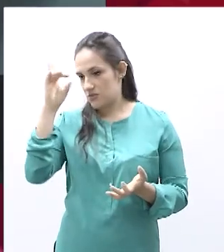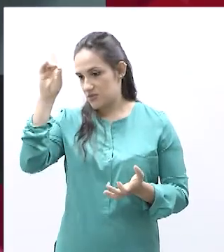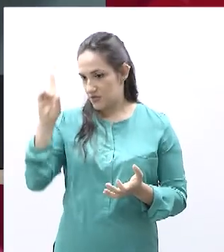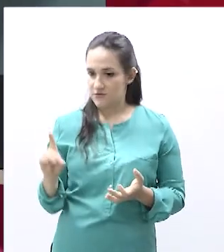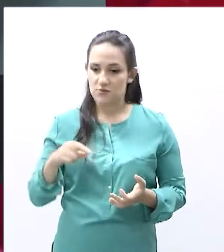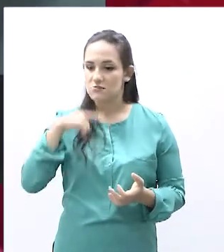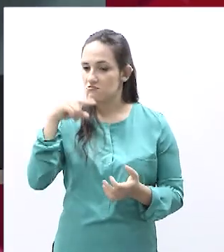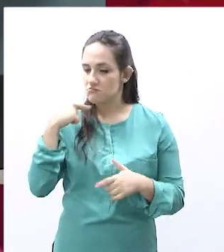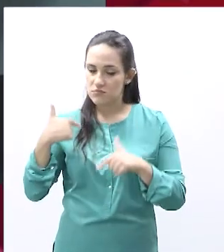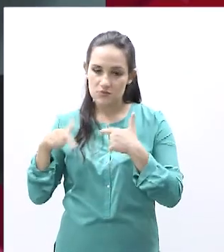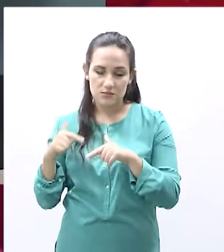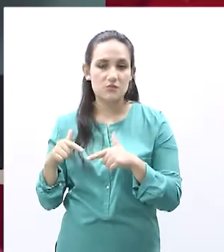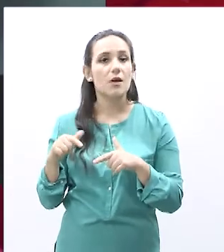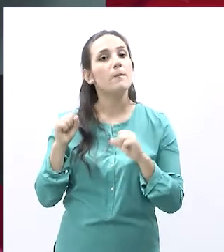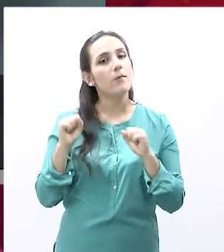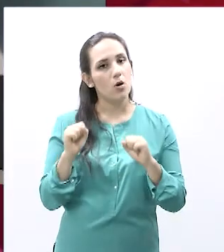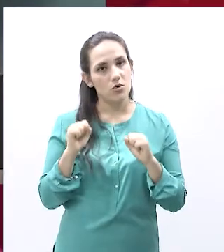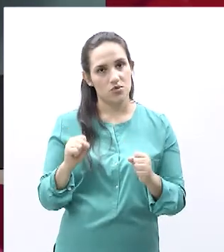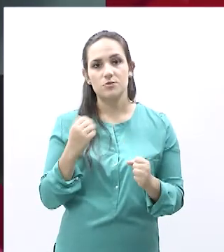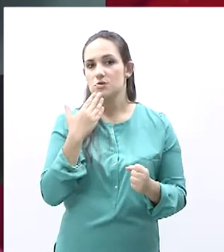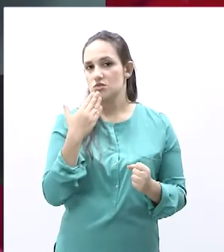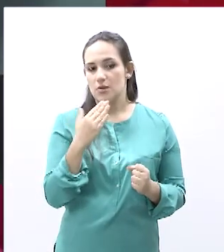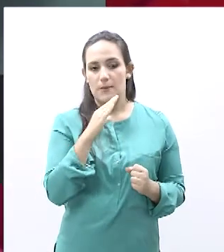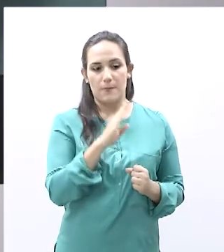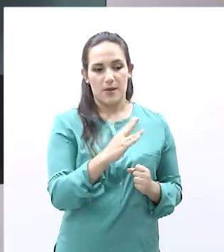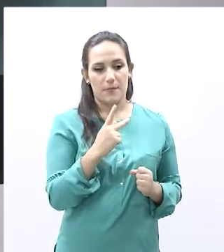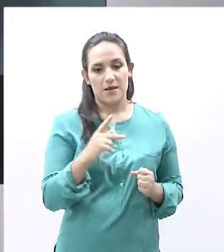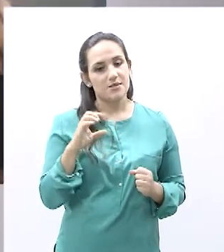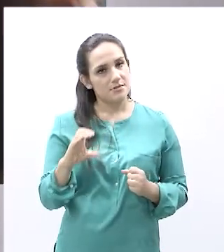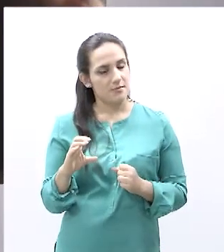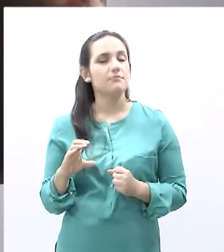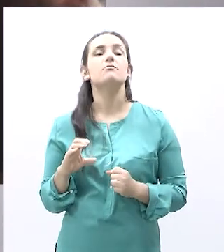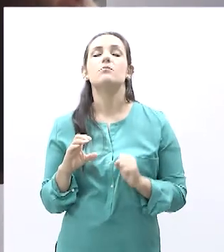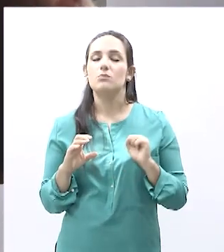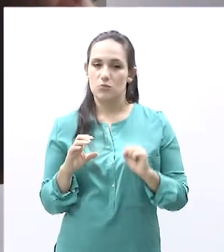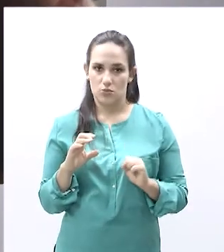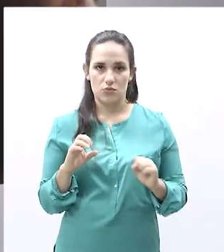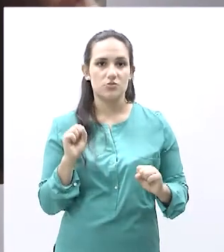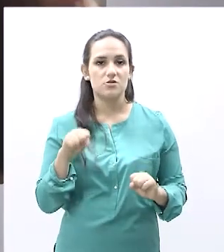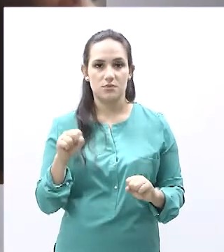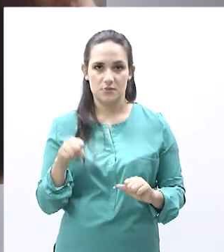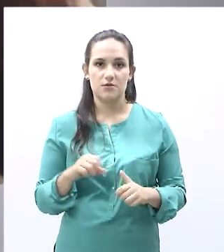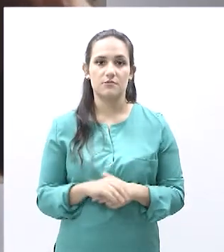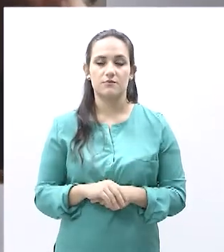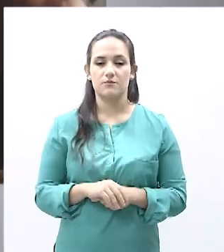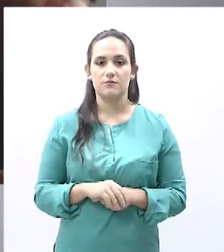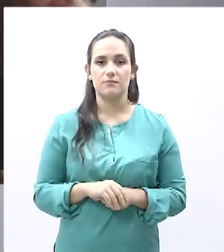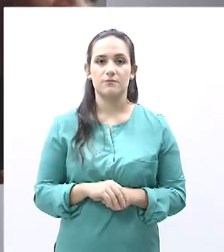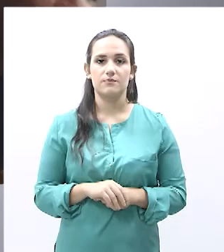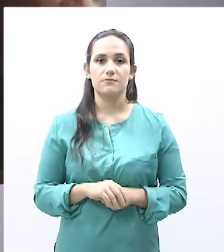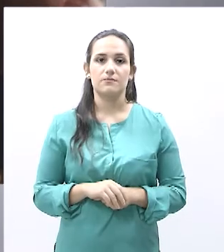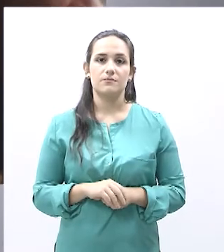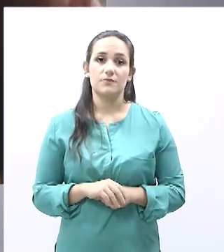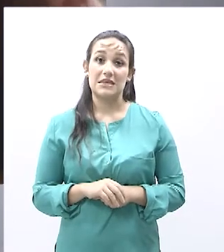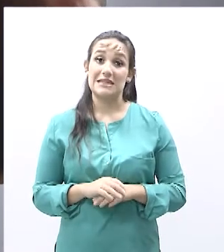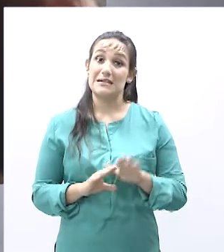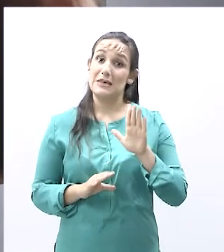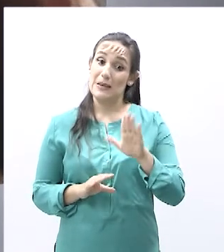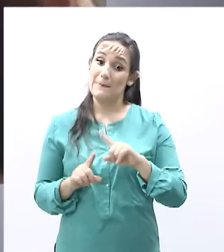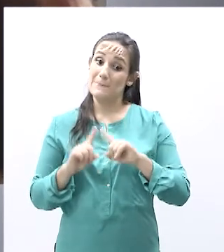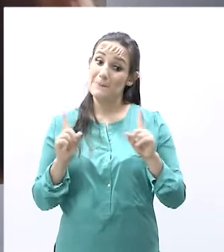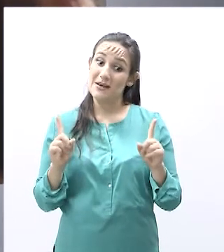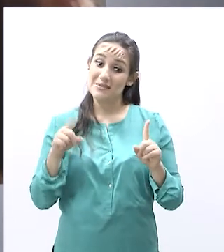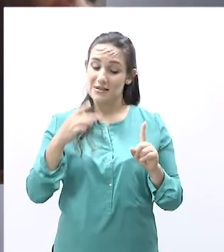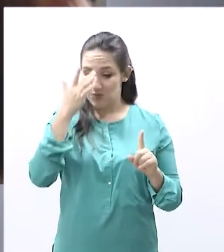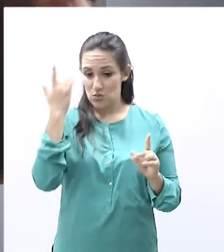ou incapacidade de longa duração que não tenham contribuição. Podem fazer acesso ao benefício de prestação continuada, desde que